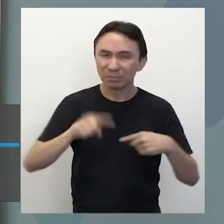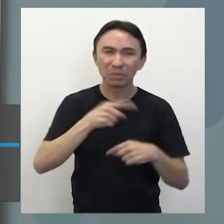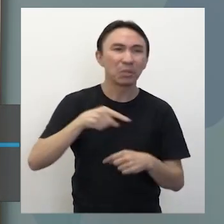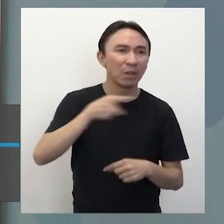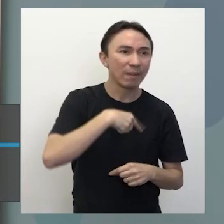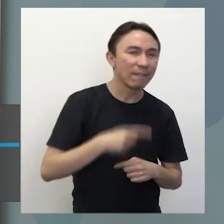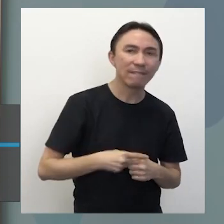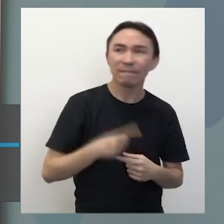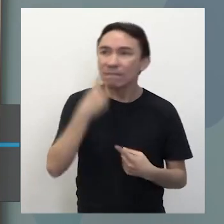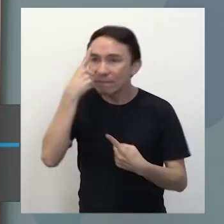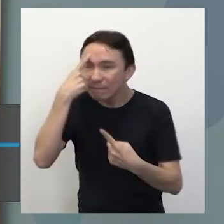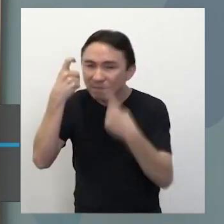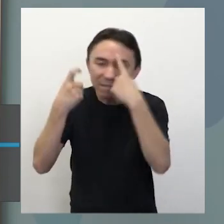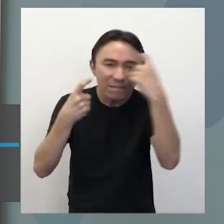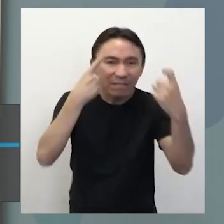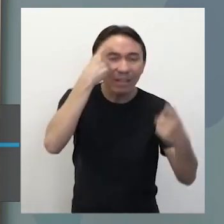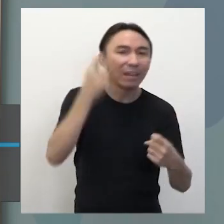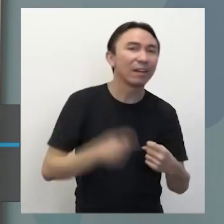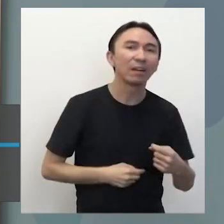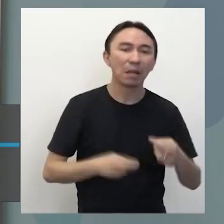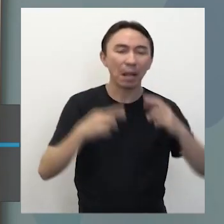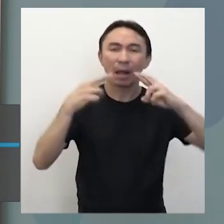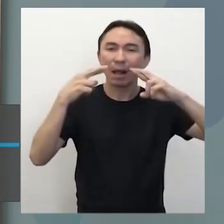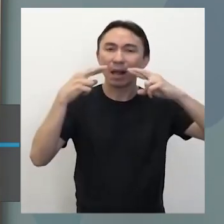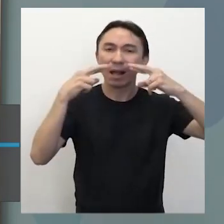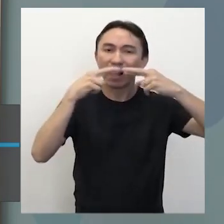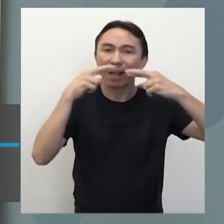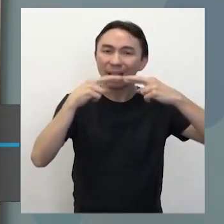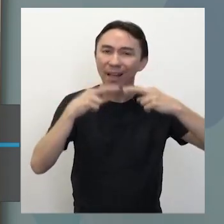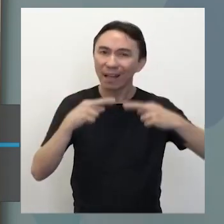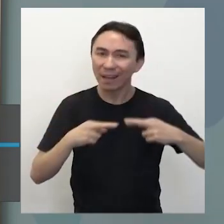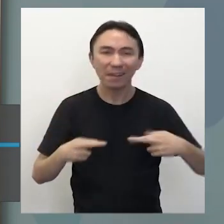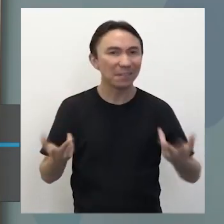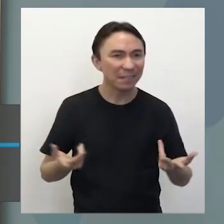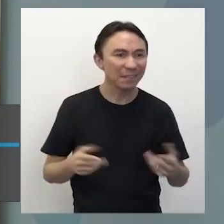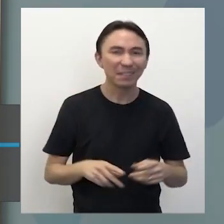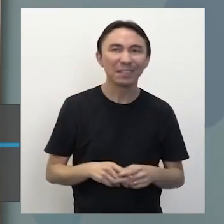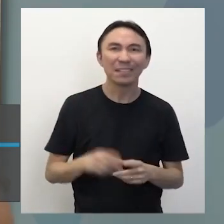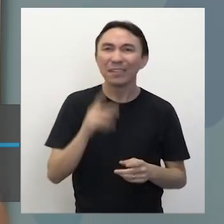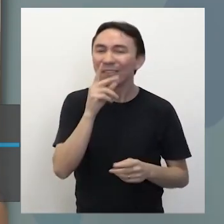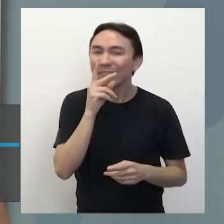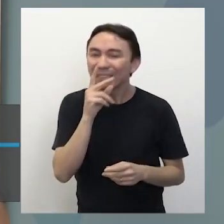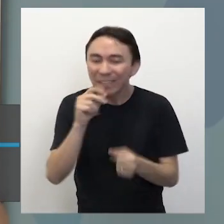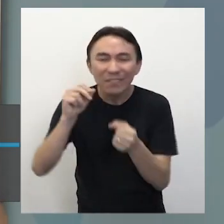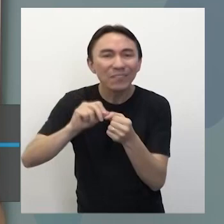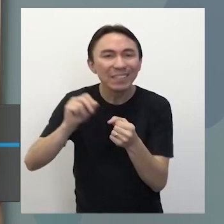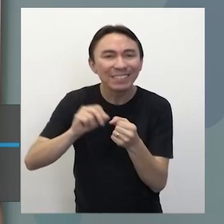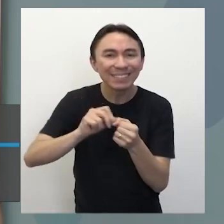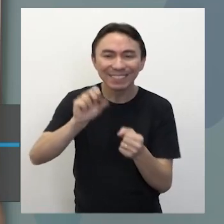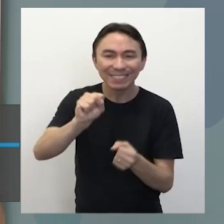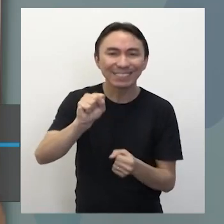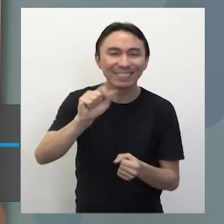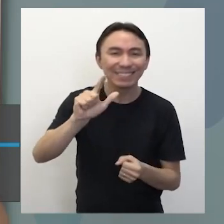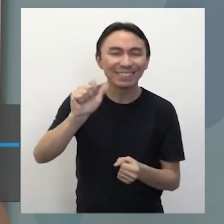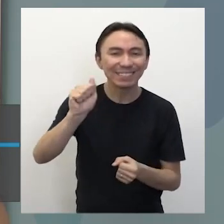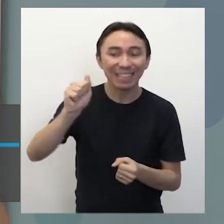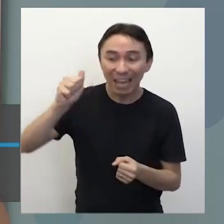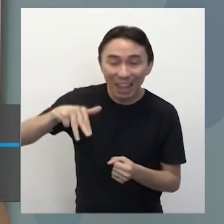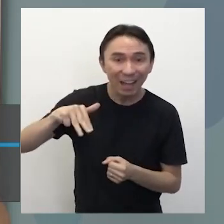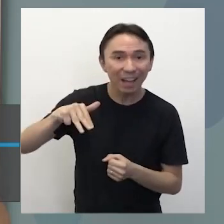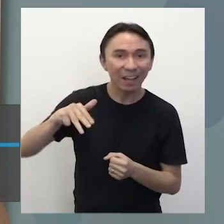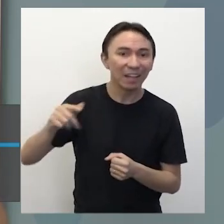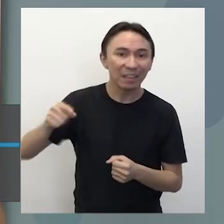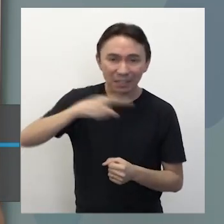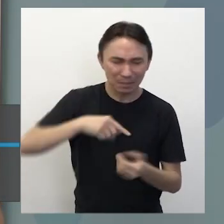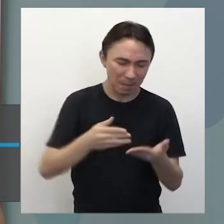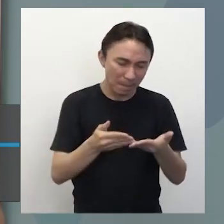Embolar, islamar, não sei se a português dessa forma, né? Fazer slam, né? Fazer slam. Então, é isso. Na página